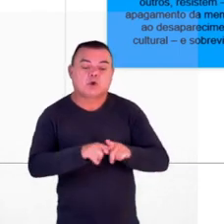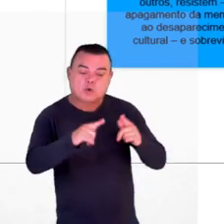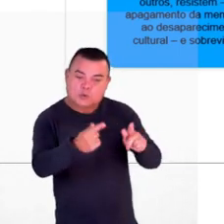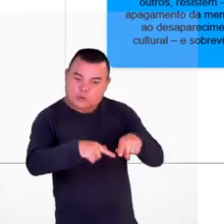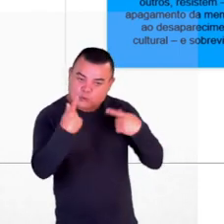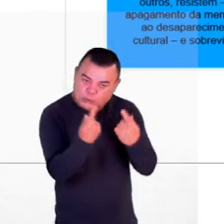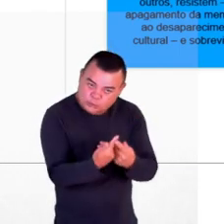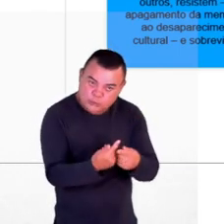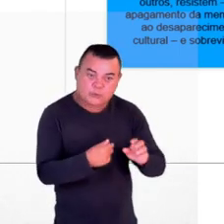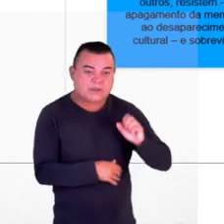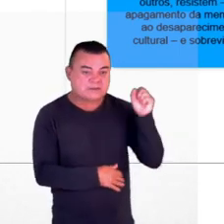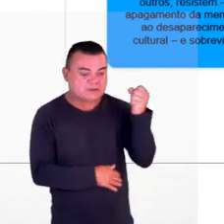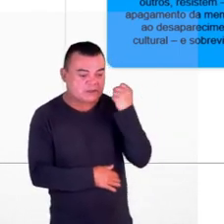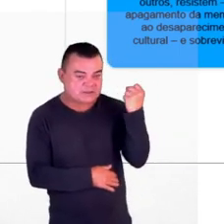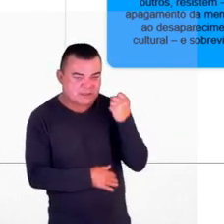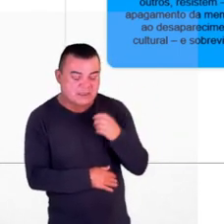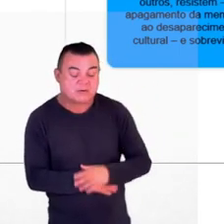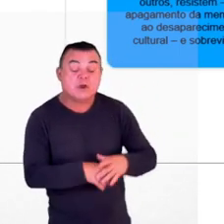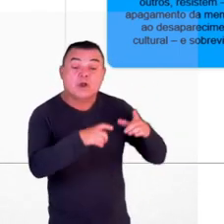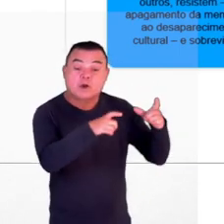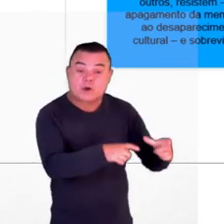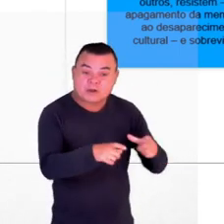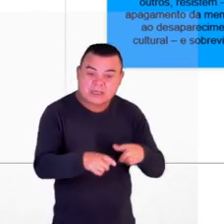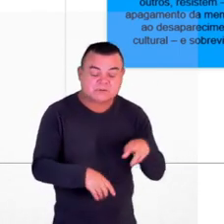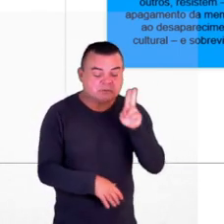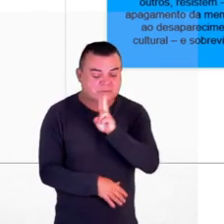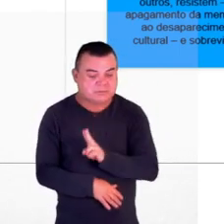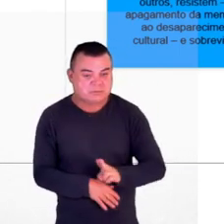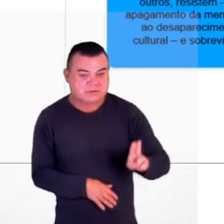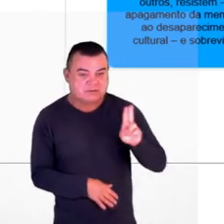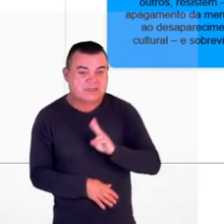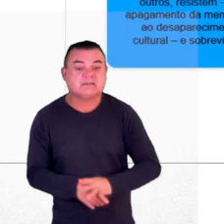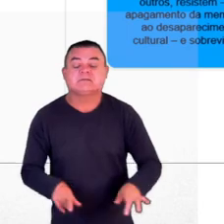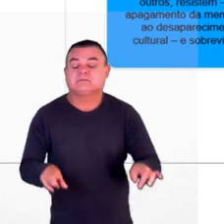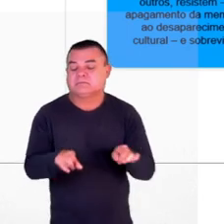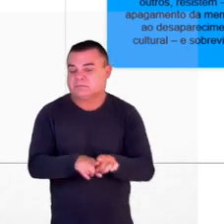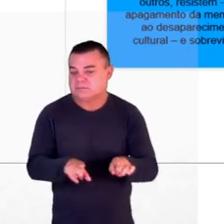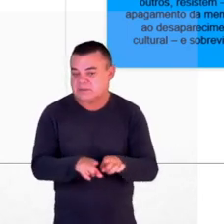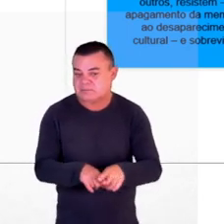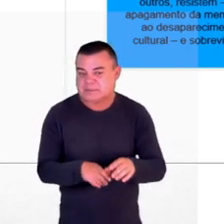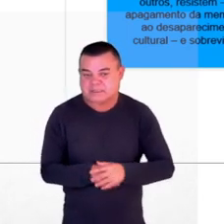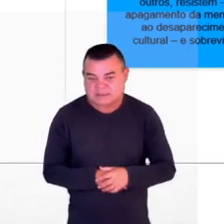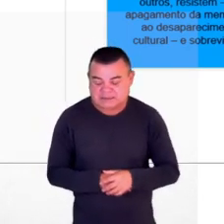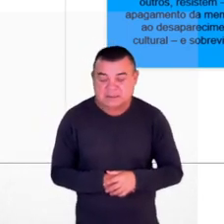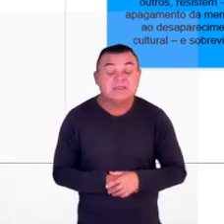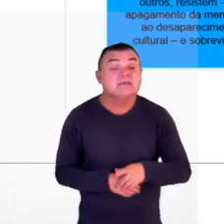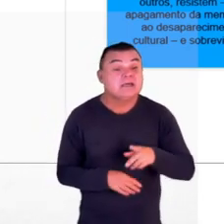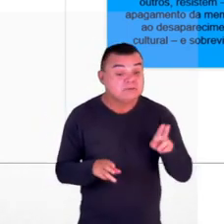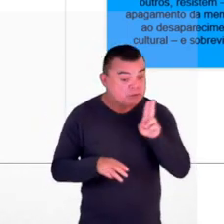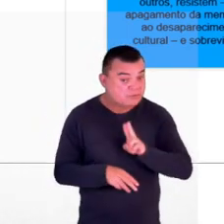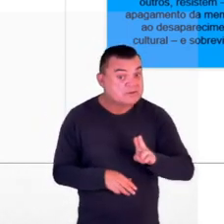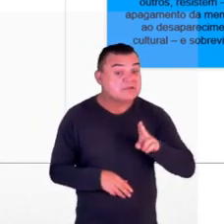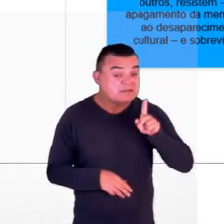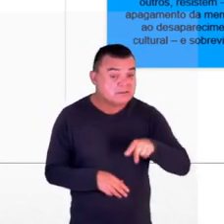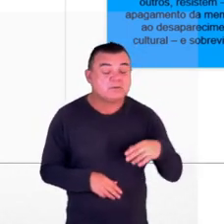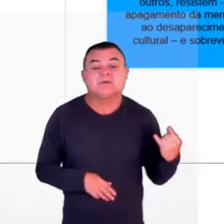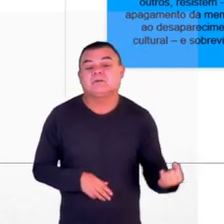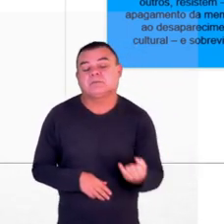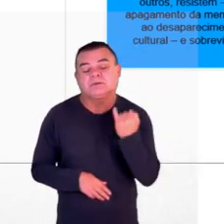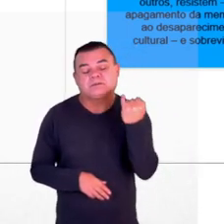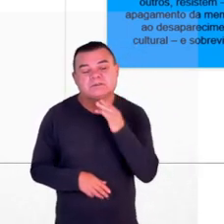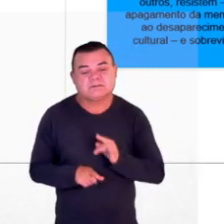locais né e outros parceiros locais universidades também como foi trazido aqui né as Universidades são muito importantes nessas